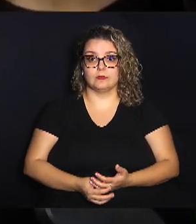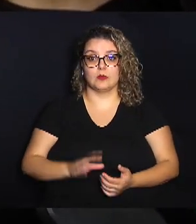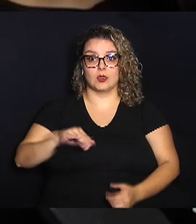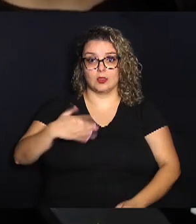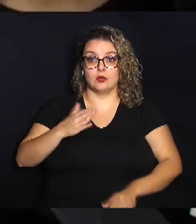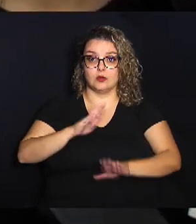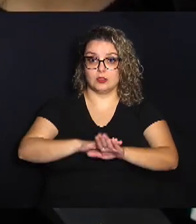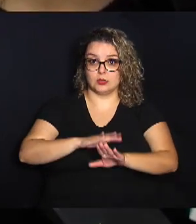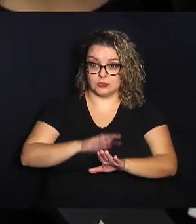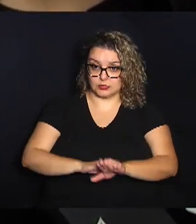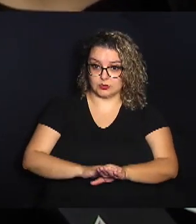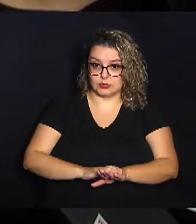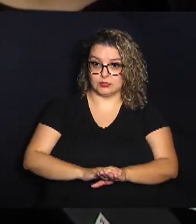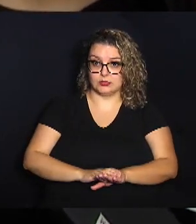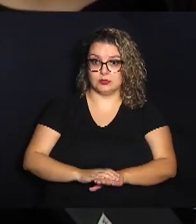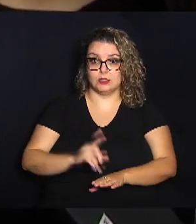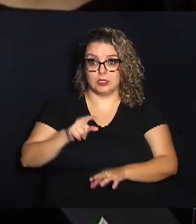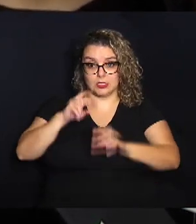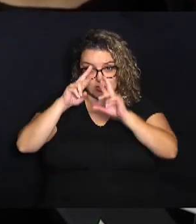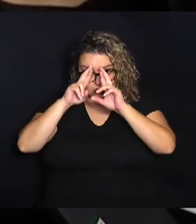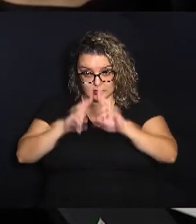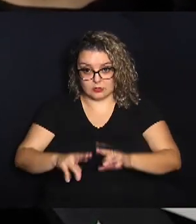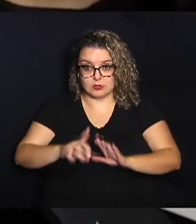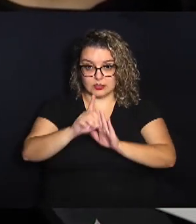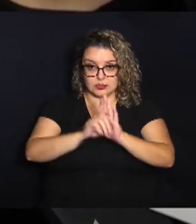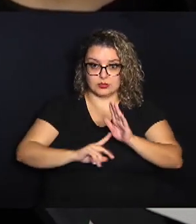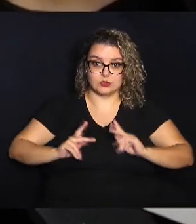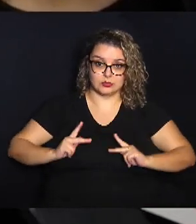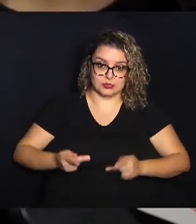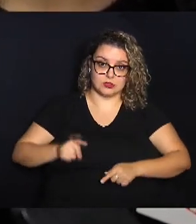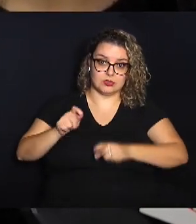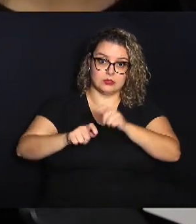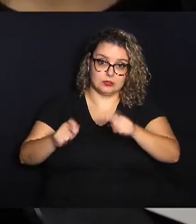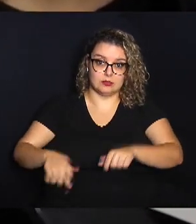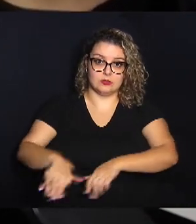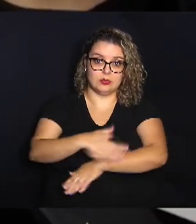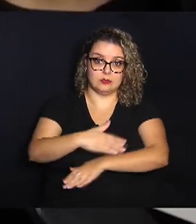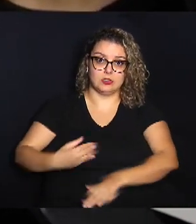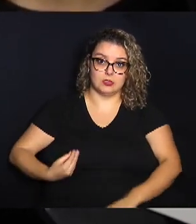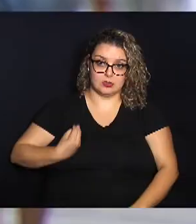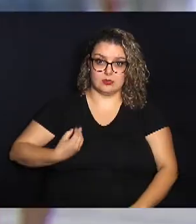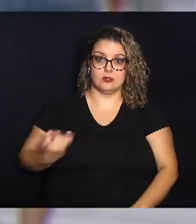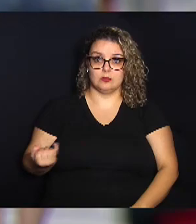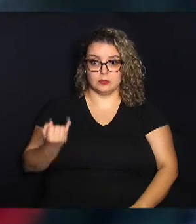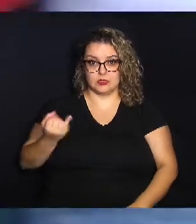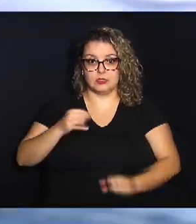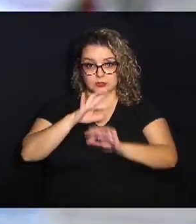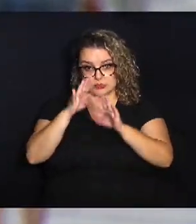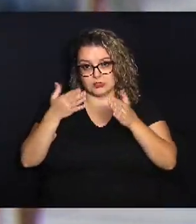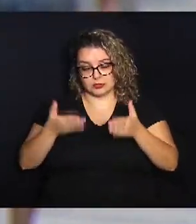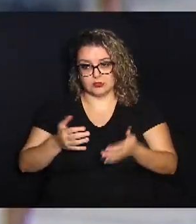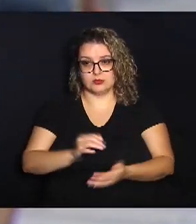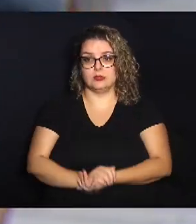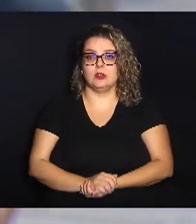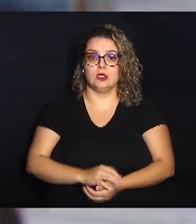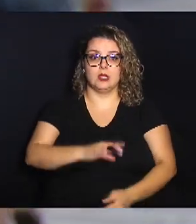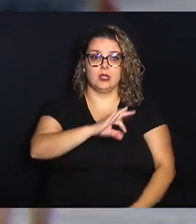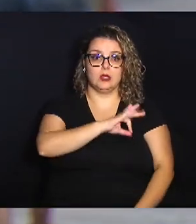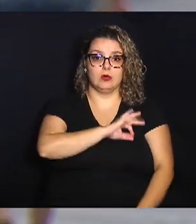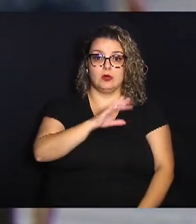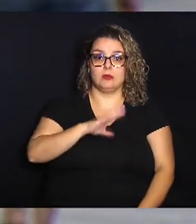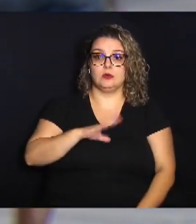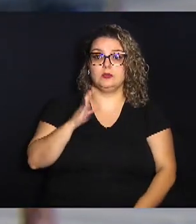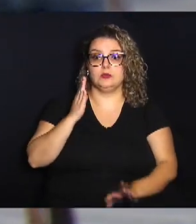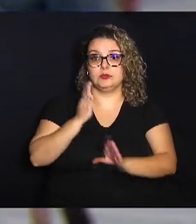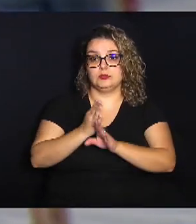essa atitude, é em respeito à dignidade humana das pessoas em situação de rua. É importante deixar muito claro isso. A Guarda Municipal já